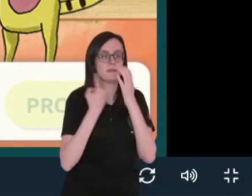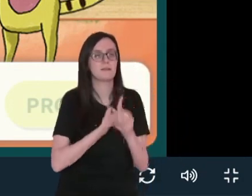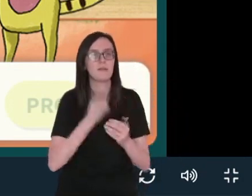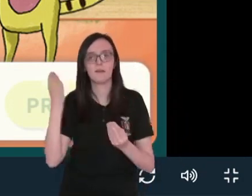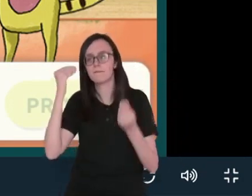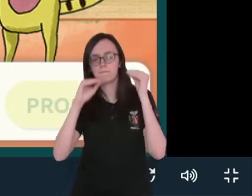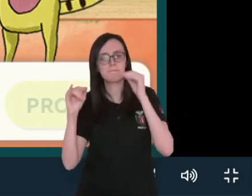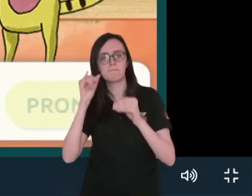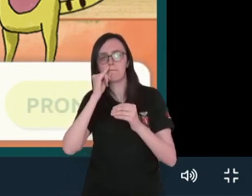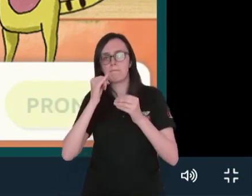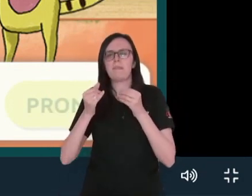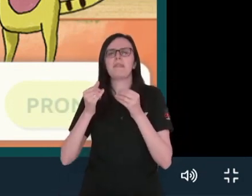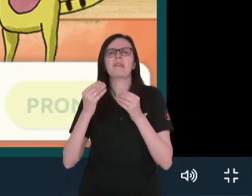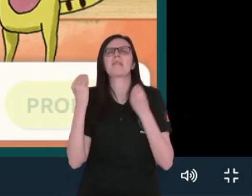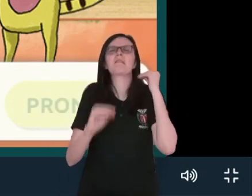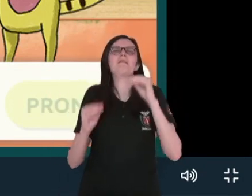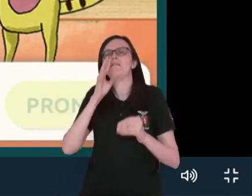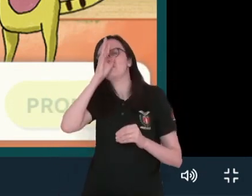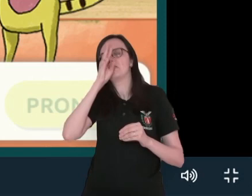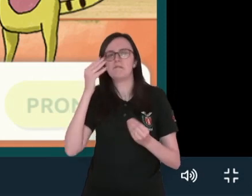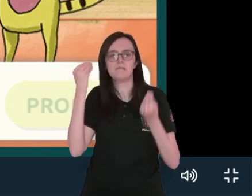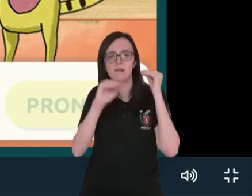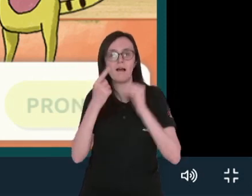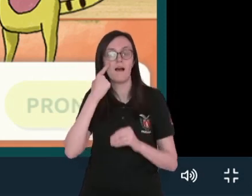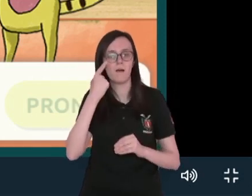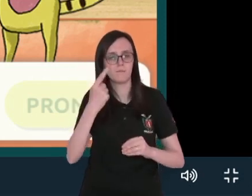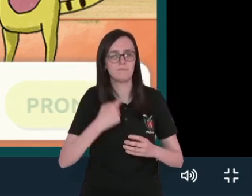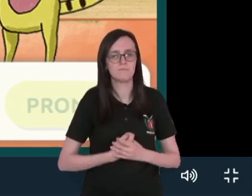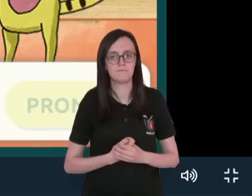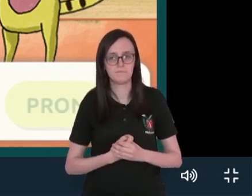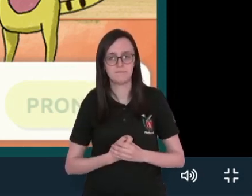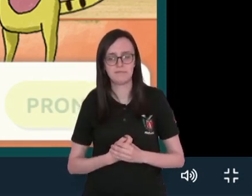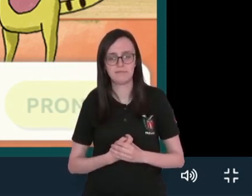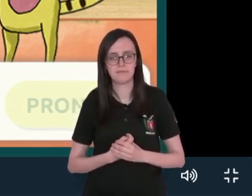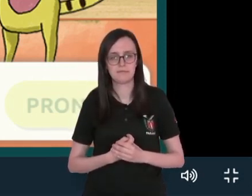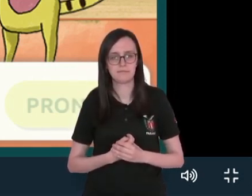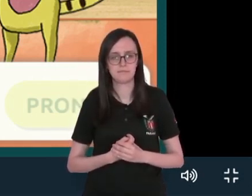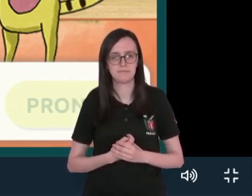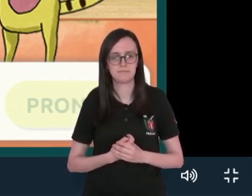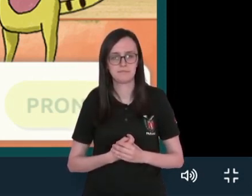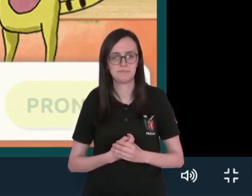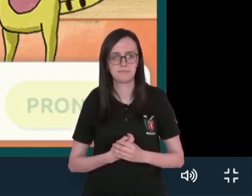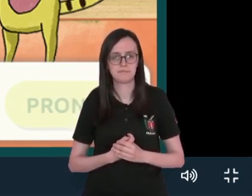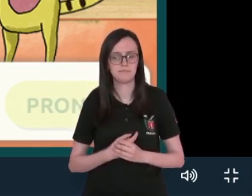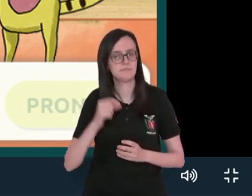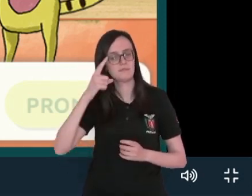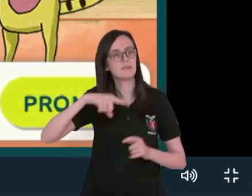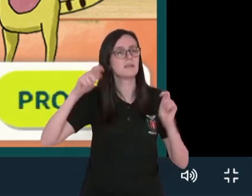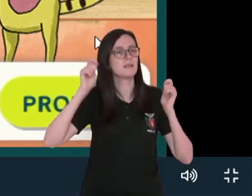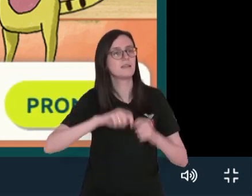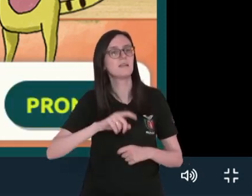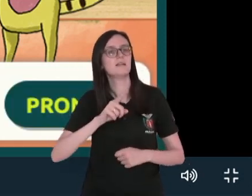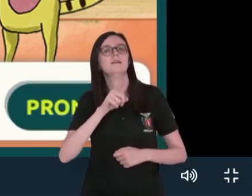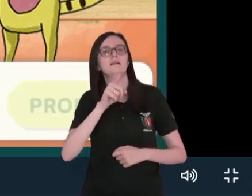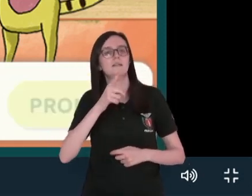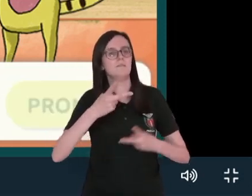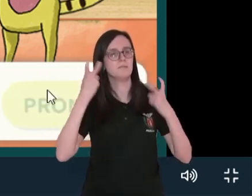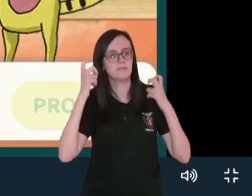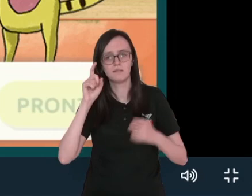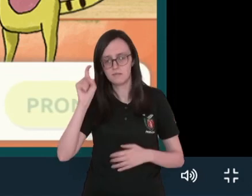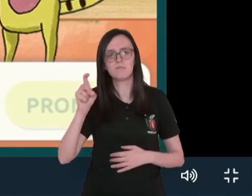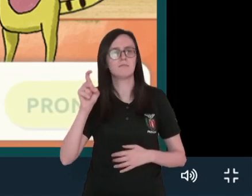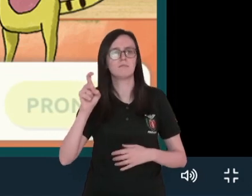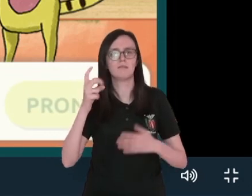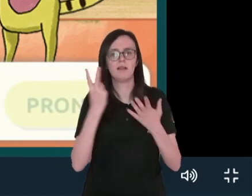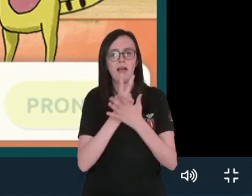aqui meio colocadinho aqui, ó, a gente, ó, vou colocar bem só para vocês verem o que pode acontecer com o jogo ali também, tá? Ó,